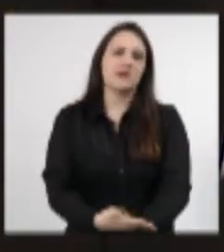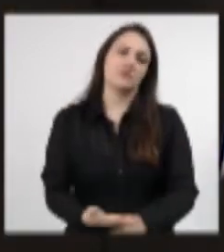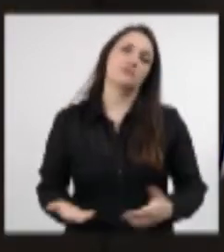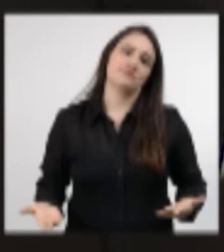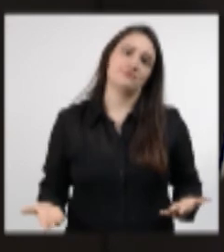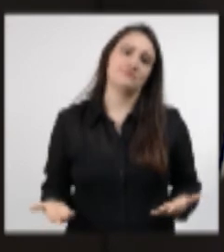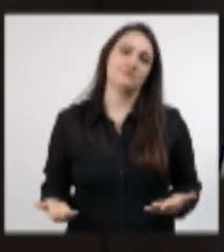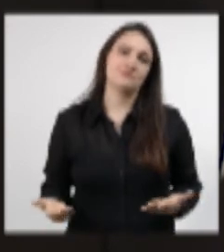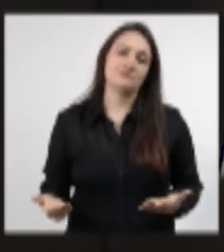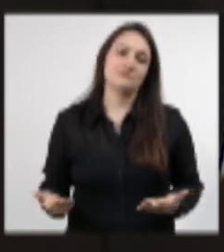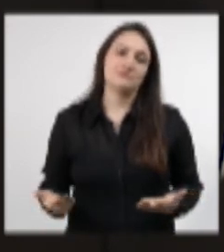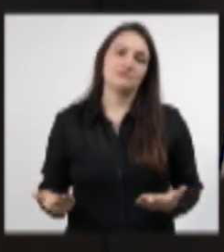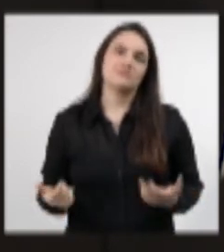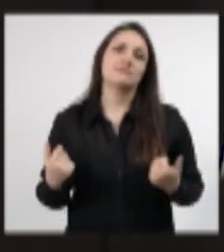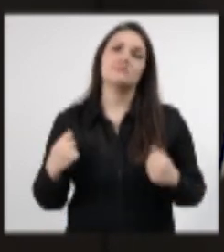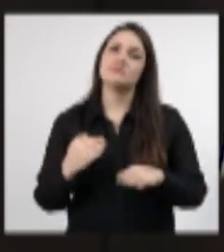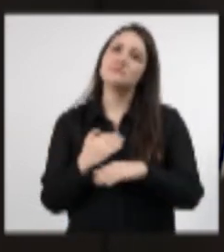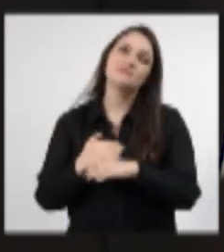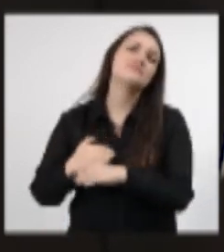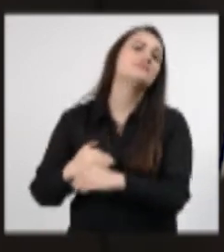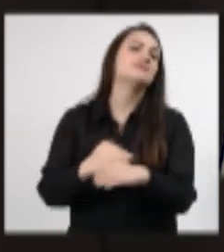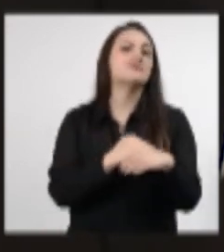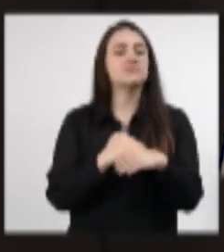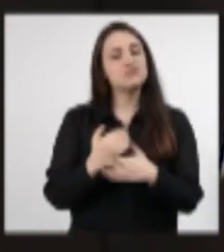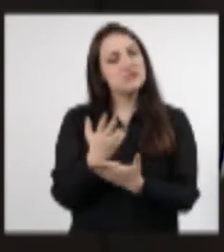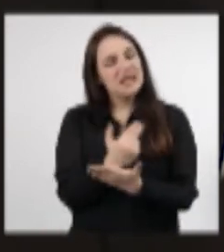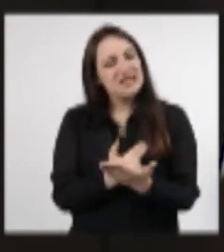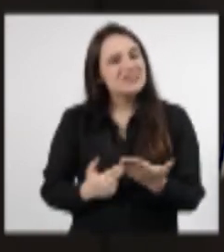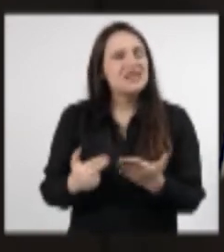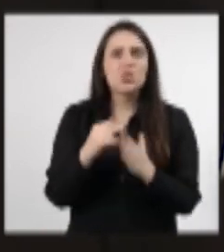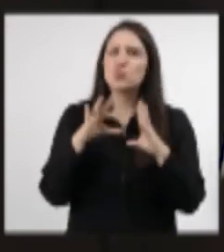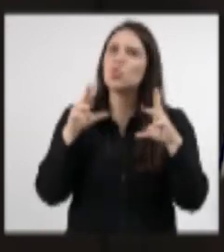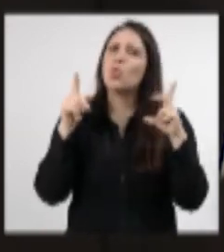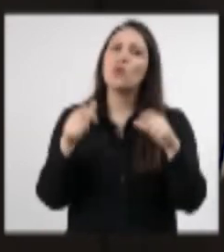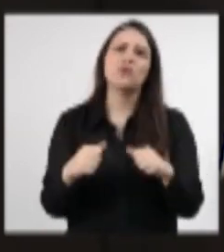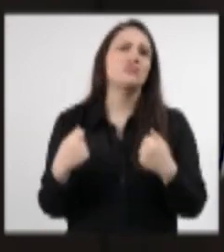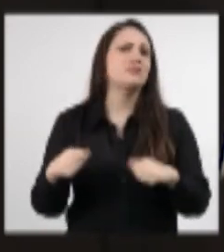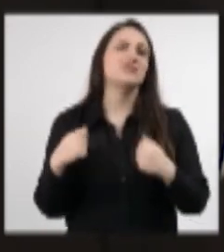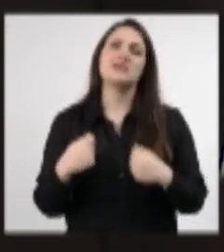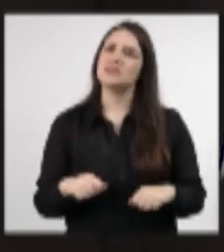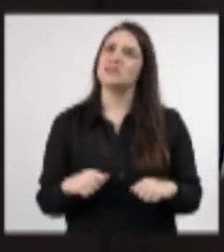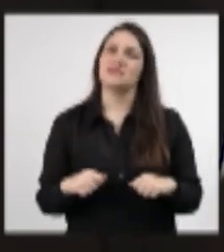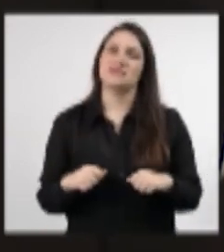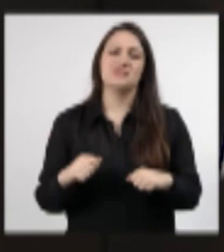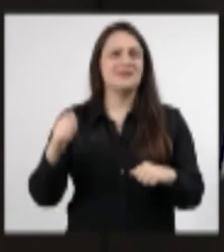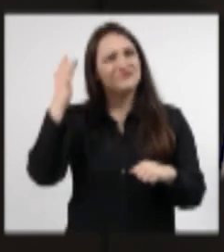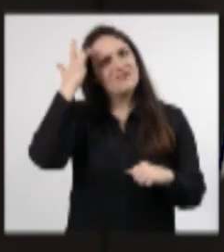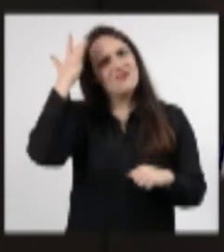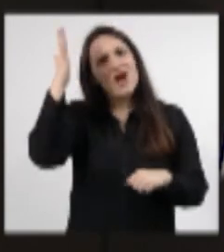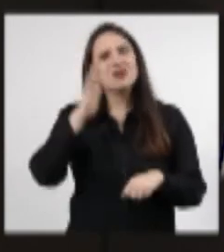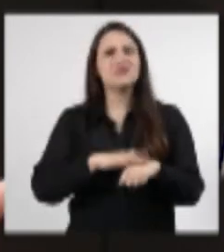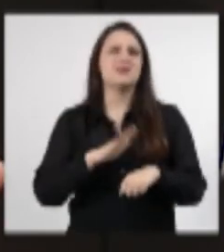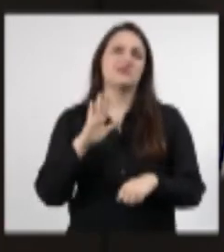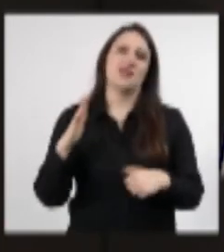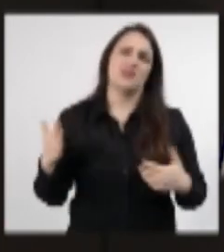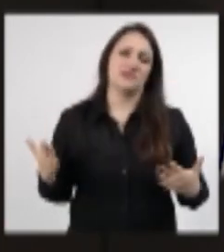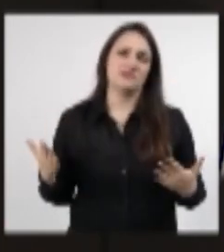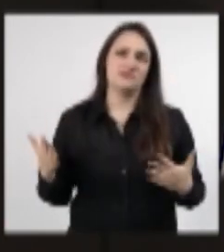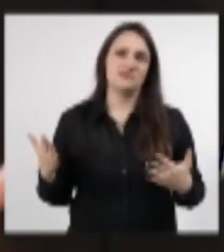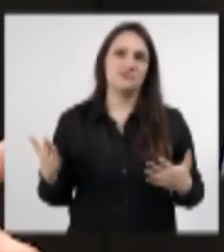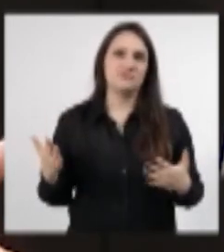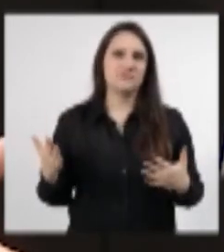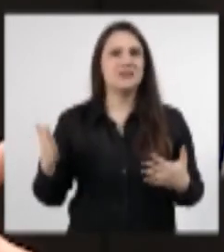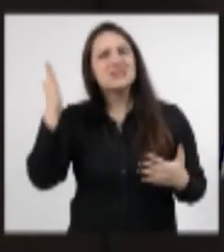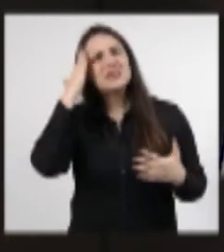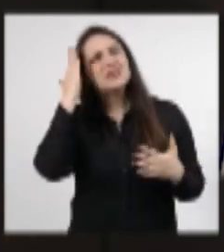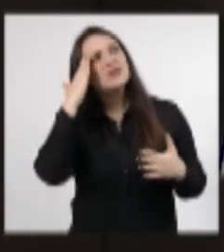em cima disso, até a padronização do modelo da viatura, o desenho que vai ser feito na viatura, é para facilitar o